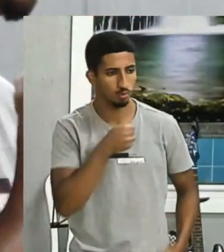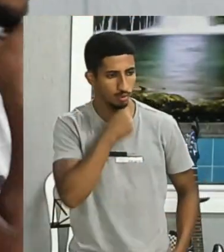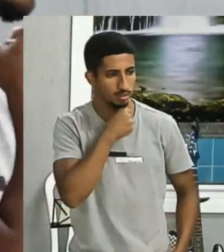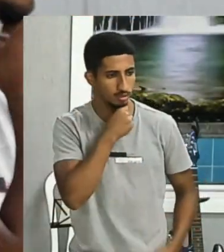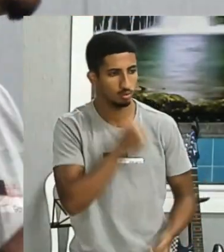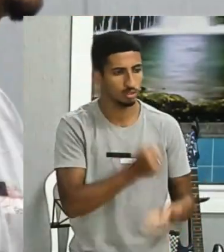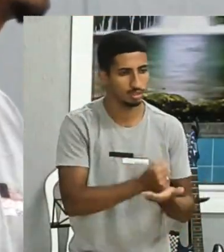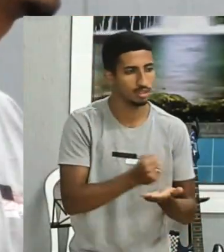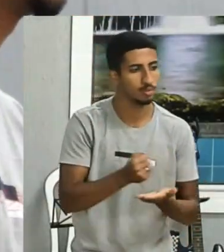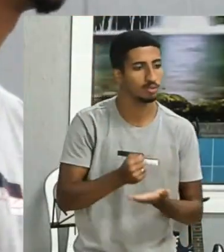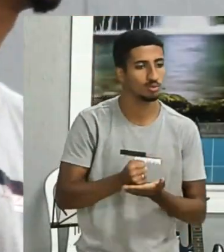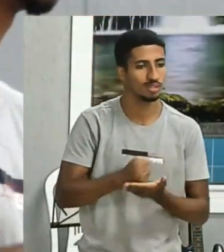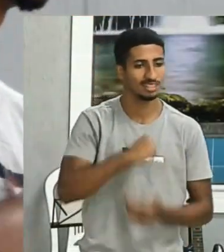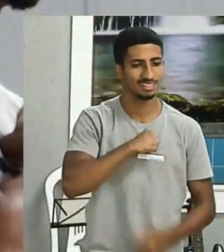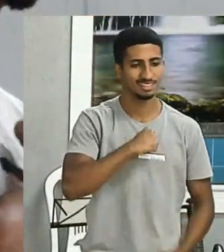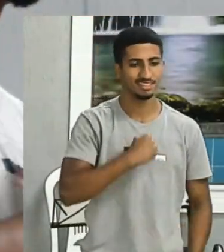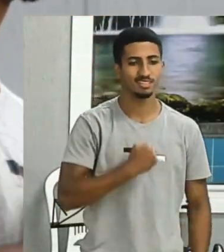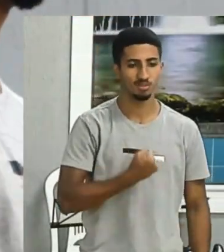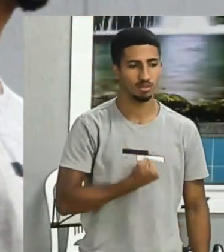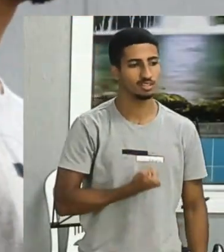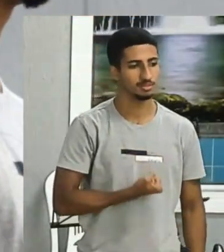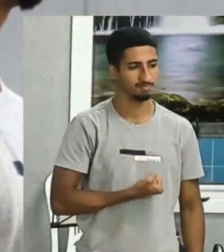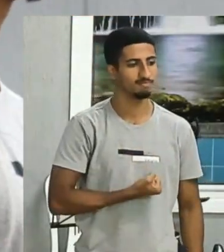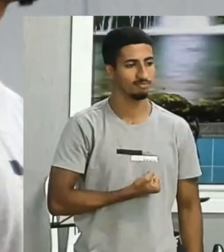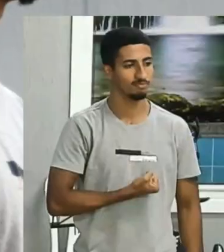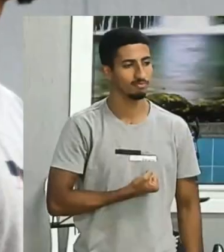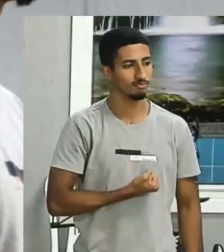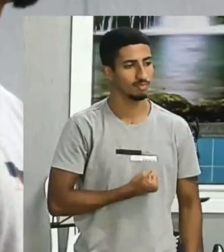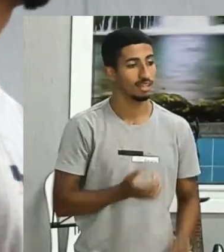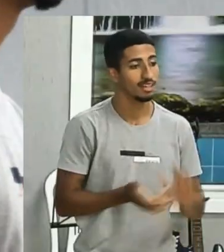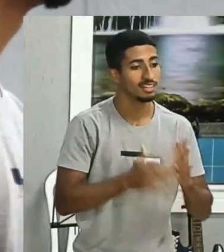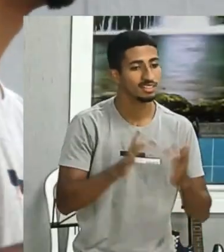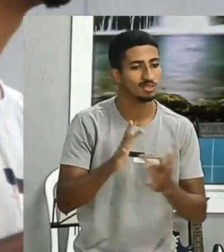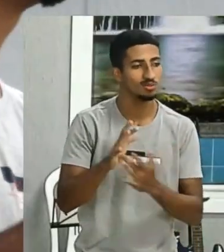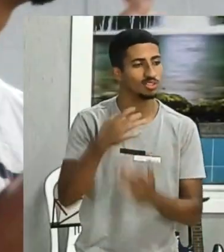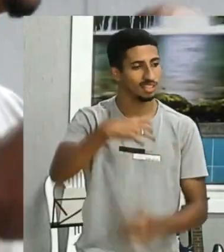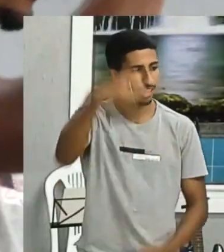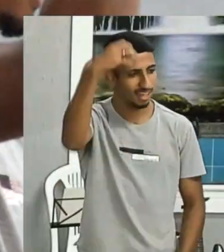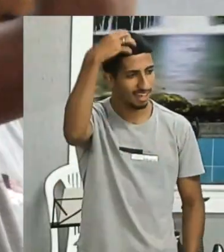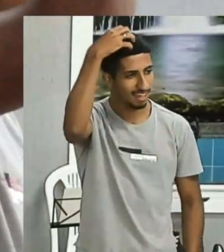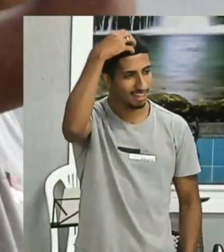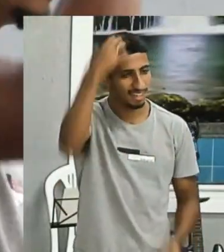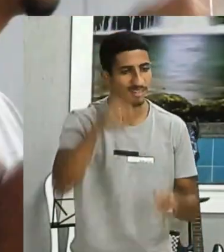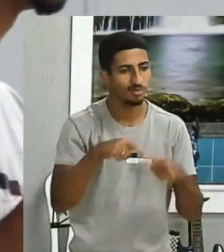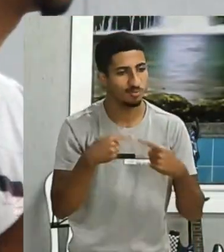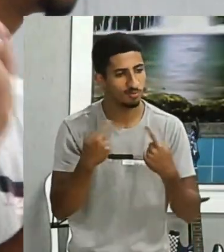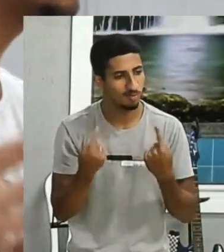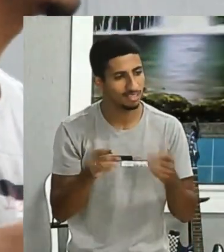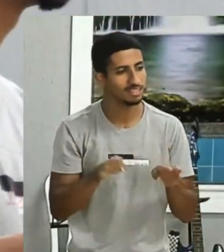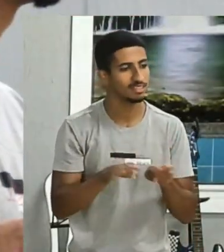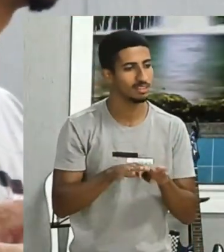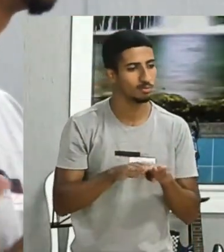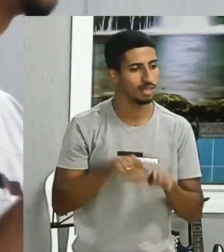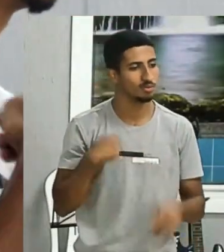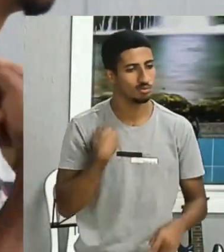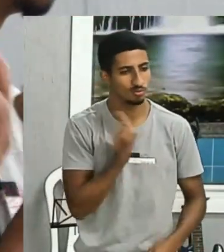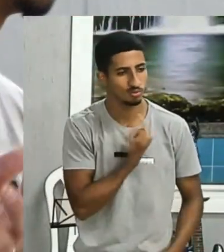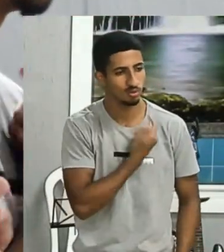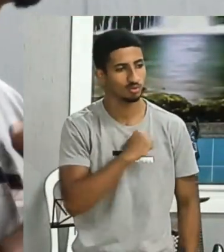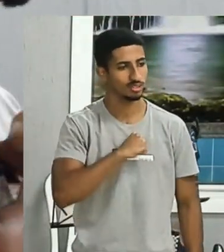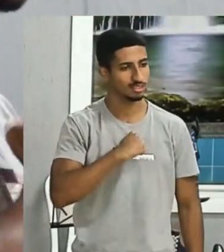Então Jesus é rei, mas também é o nosso sacerdote, o nosso sumo